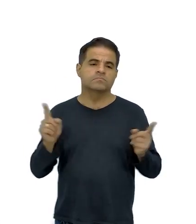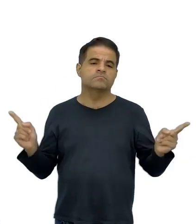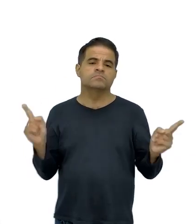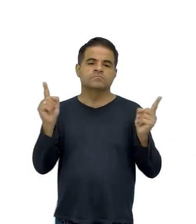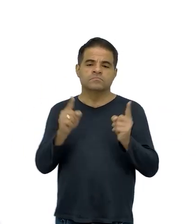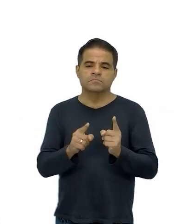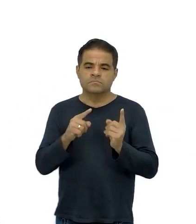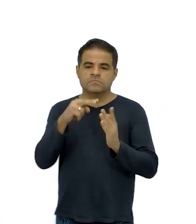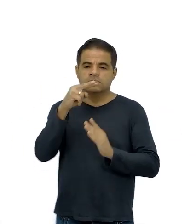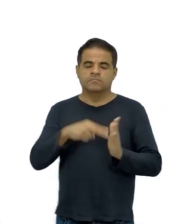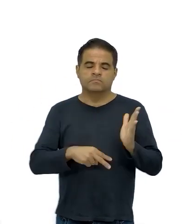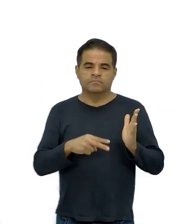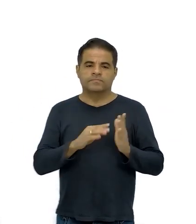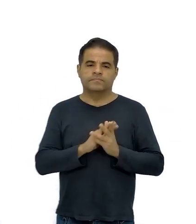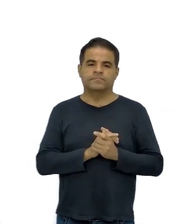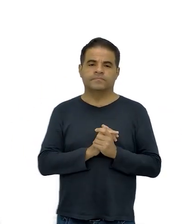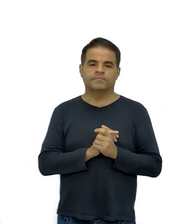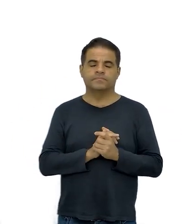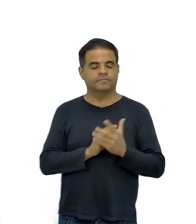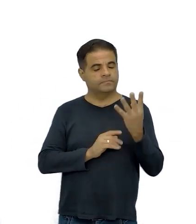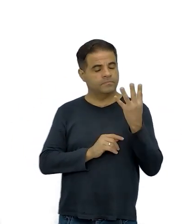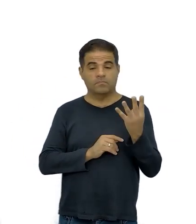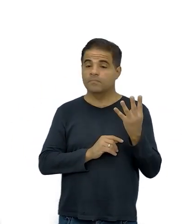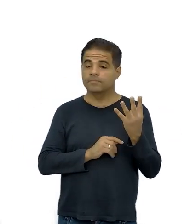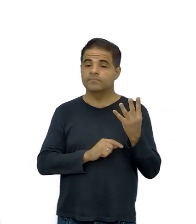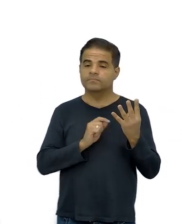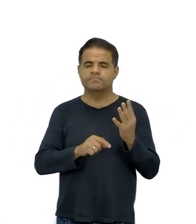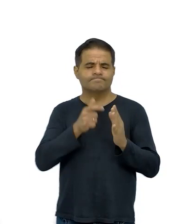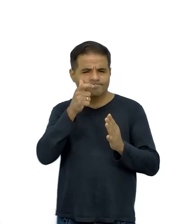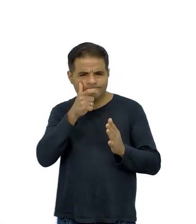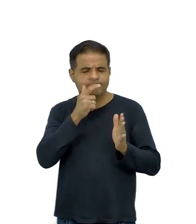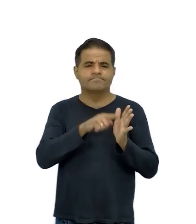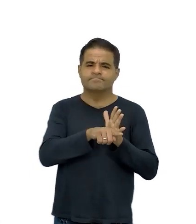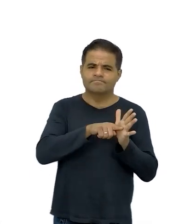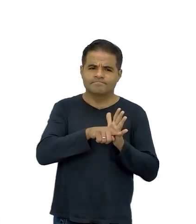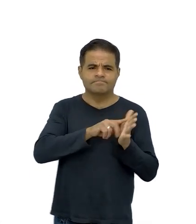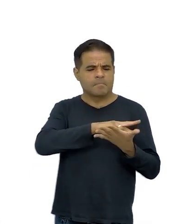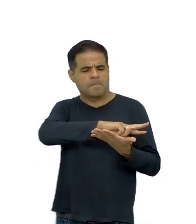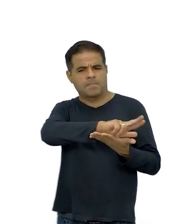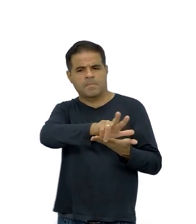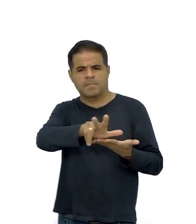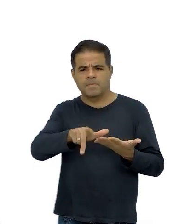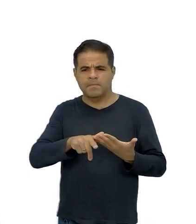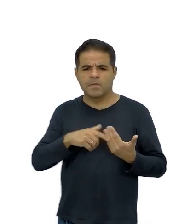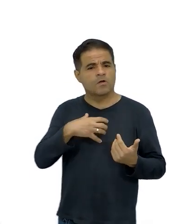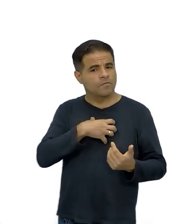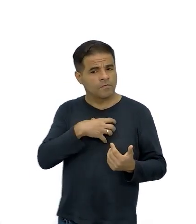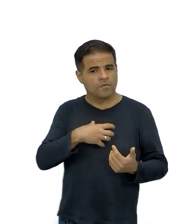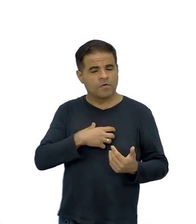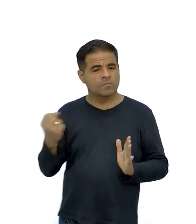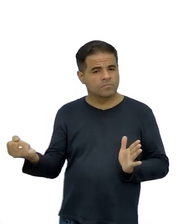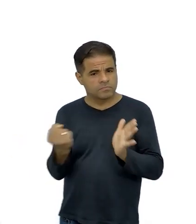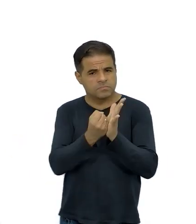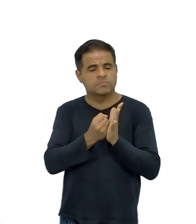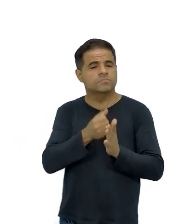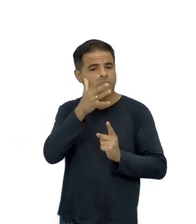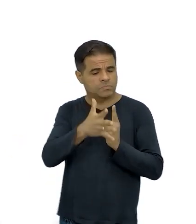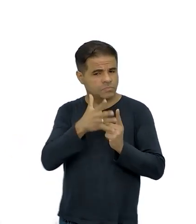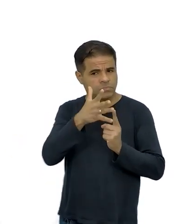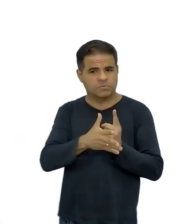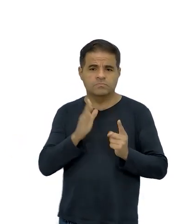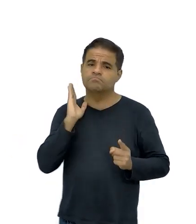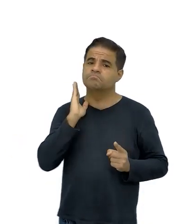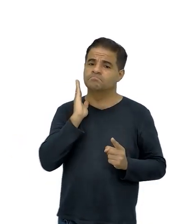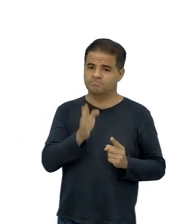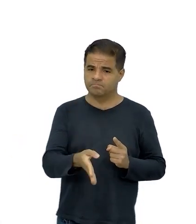trechos lidos. Na 4, analisar a diferença entre as formas de marcar o discurso